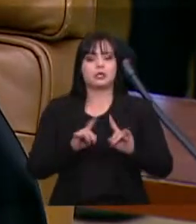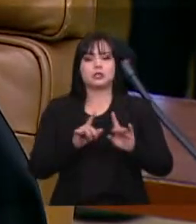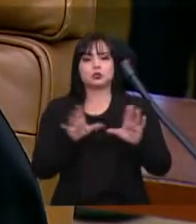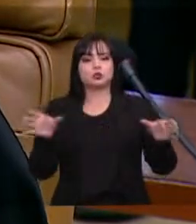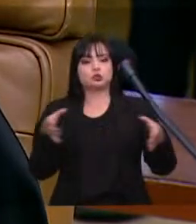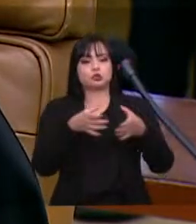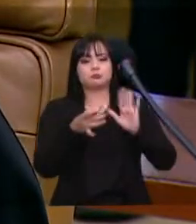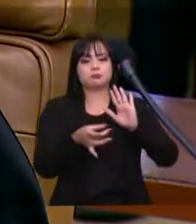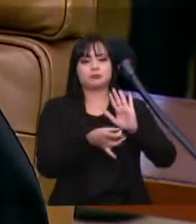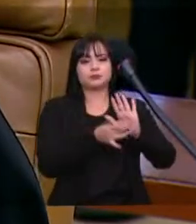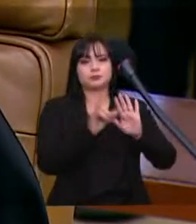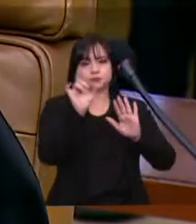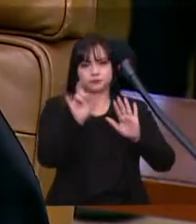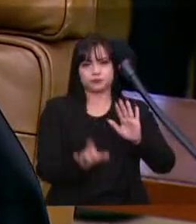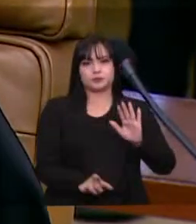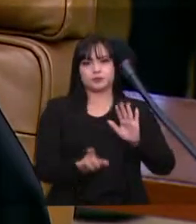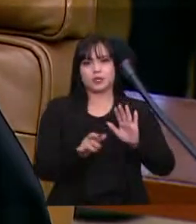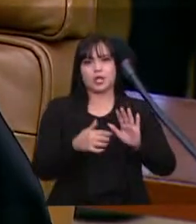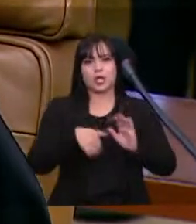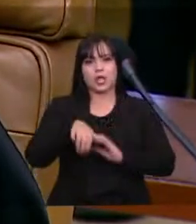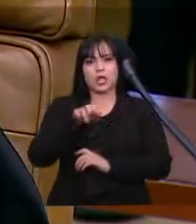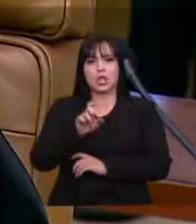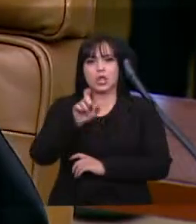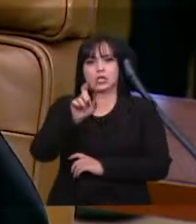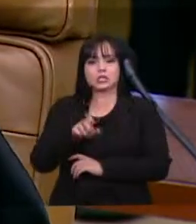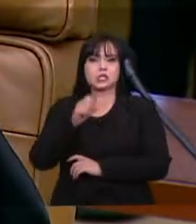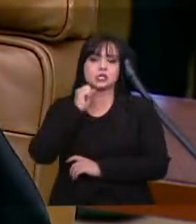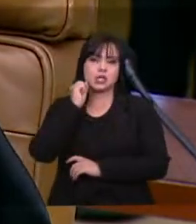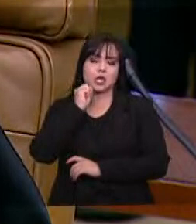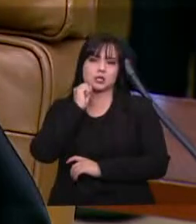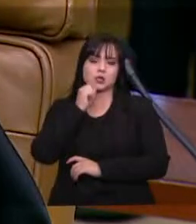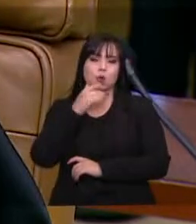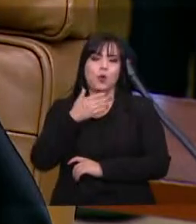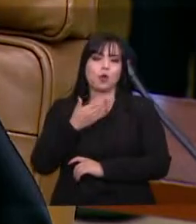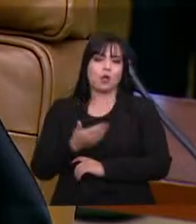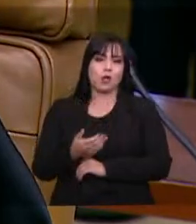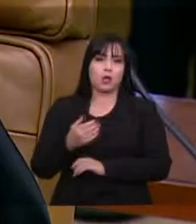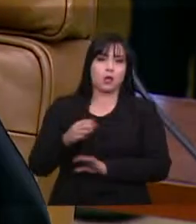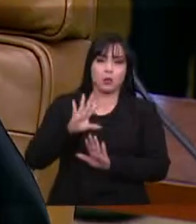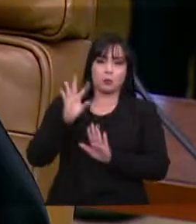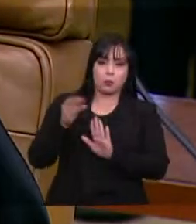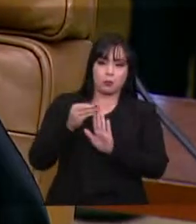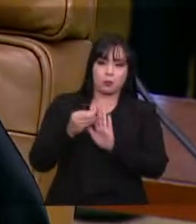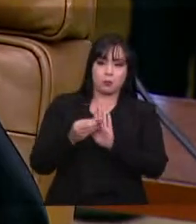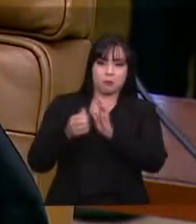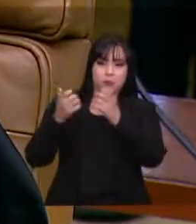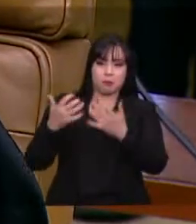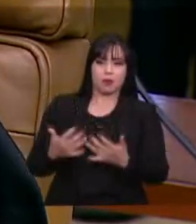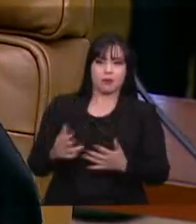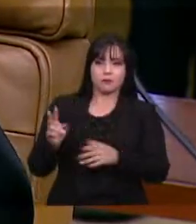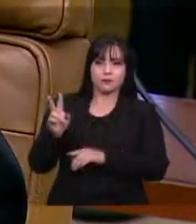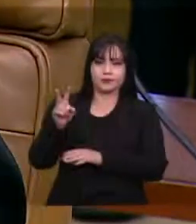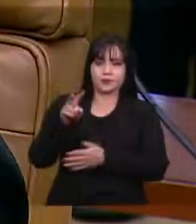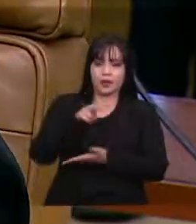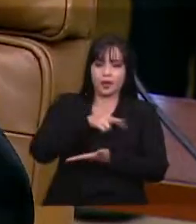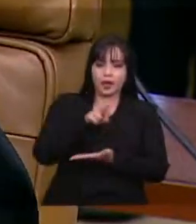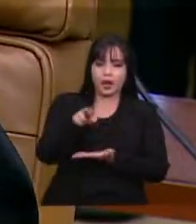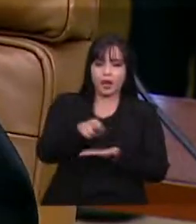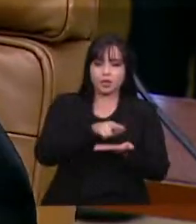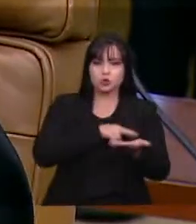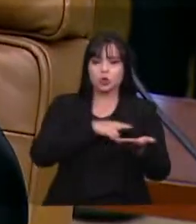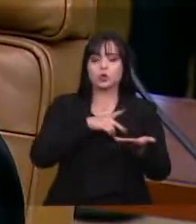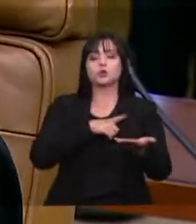de titularidade do então em Senador e reproduz os trechos desse relatório técnico